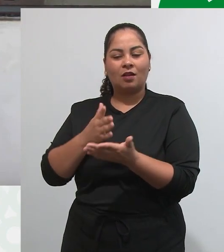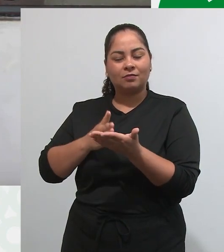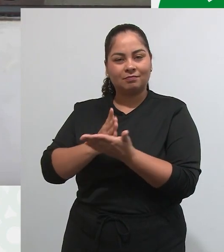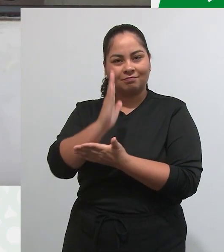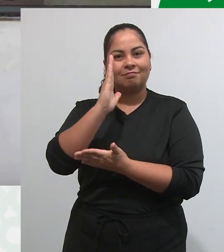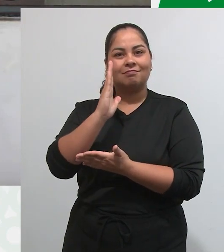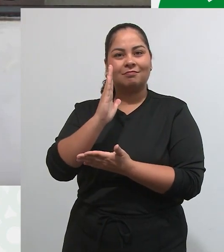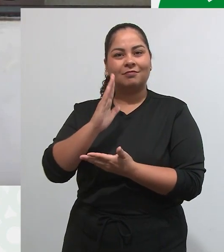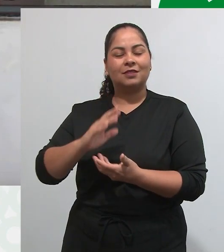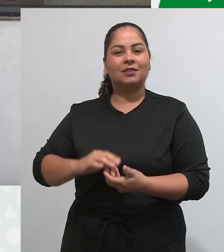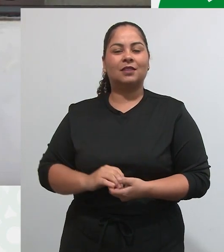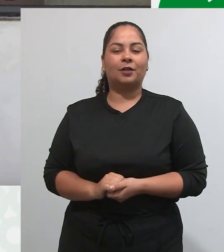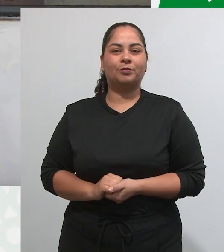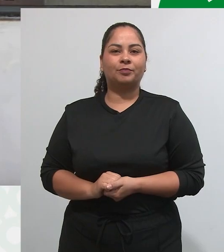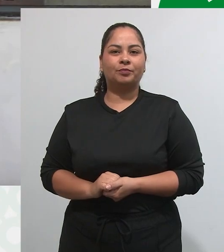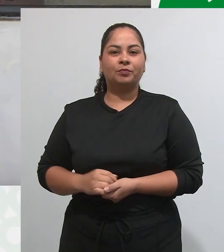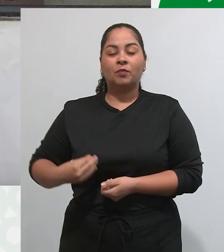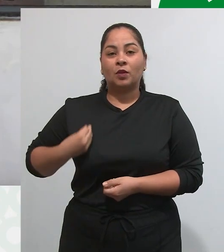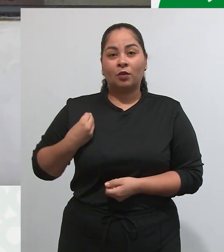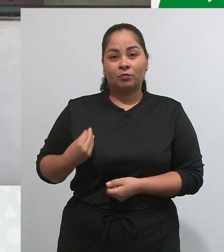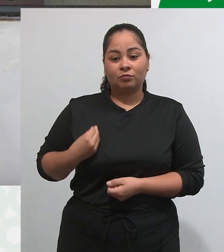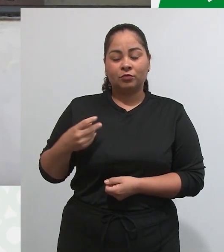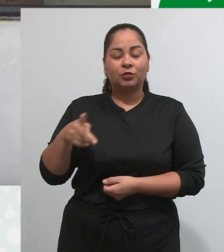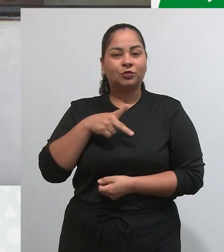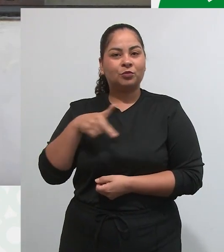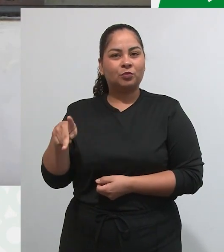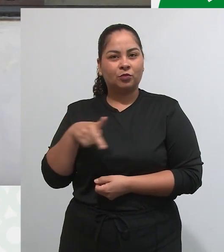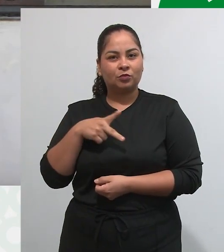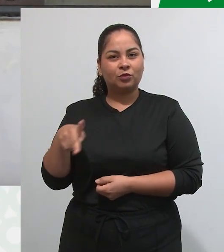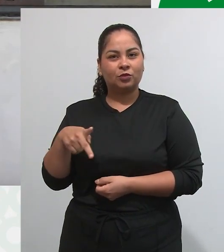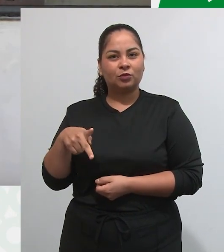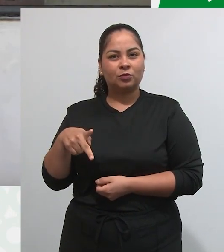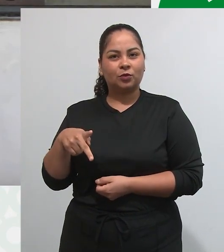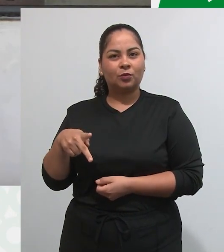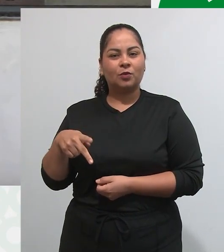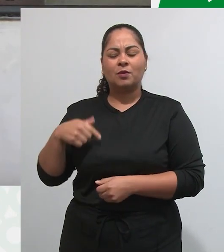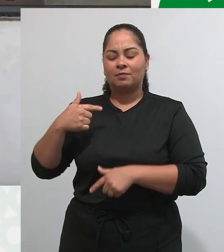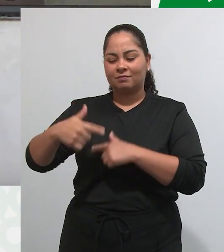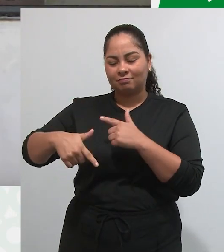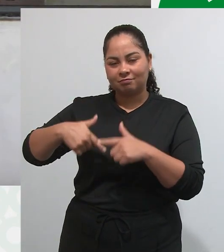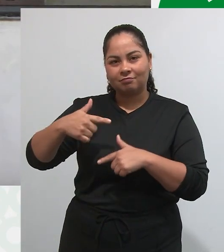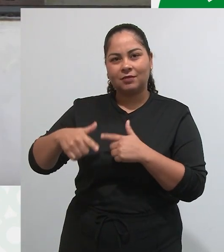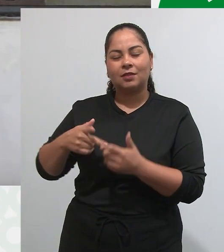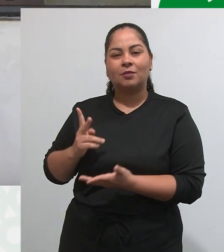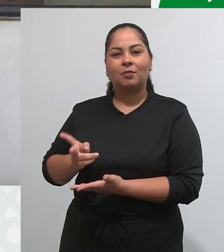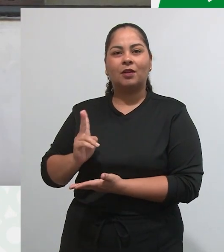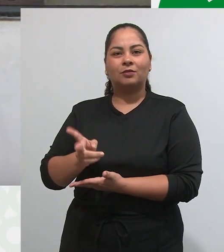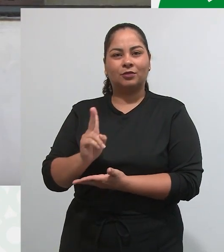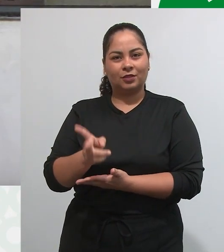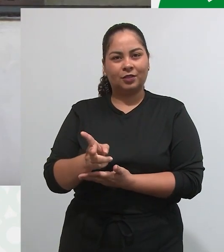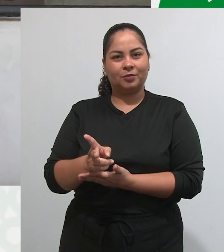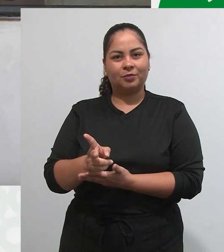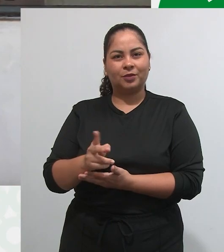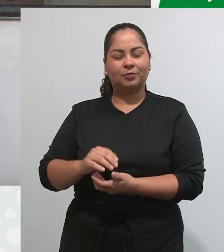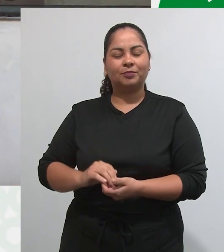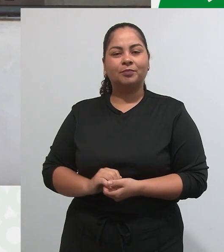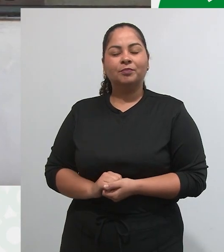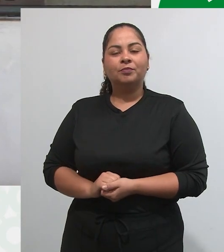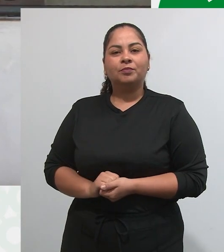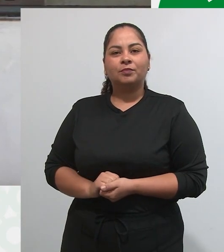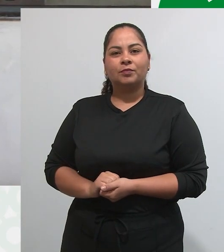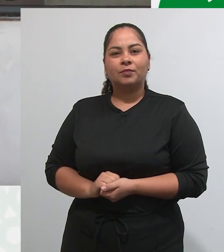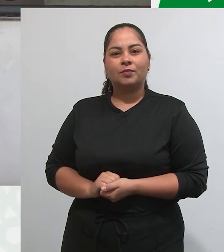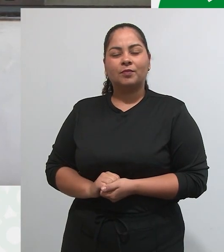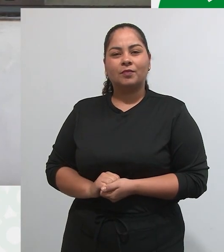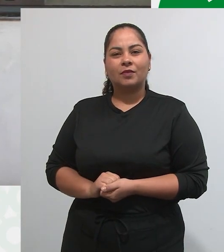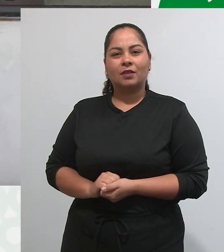coisa, a nossa vida como educadora não para. Eu estava esses dias em casa, uma mãe ligou para mim